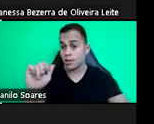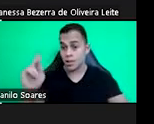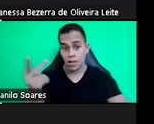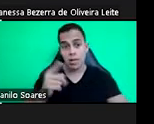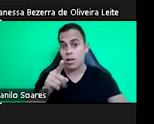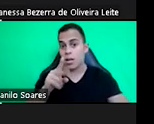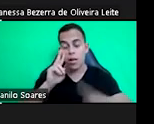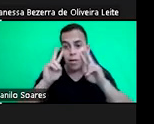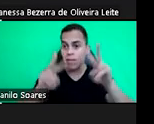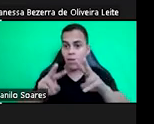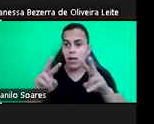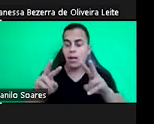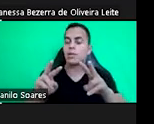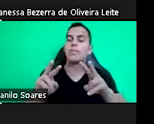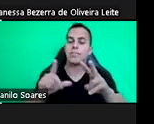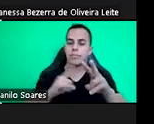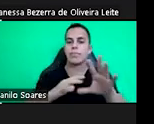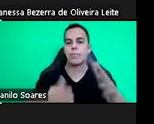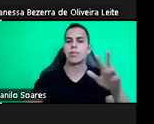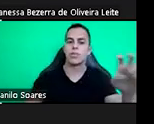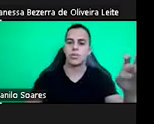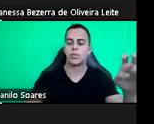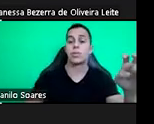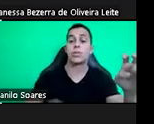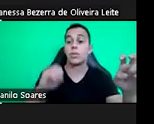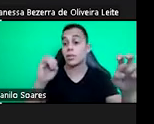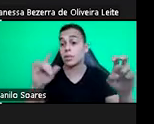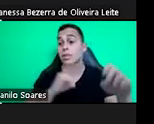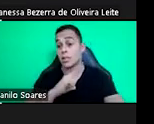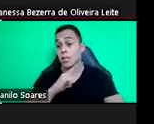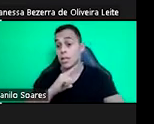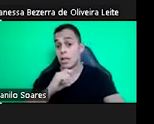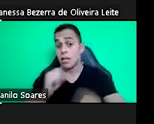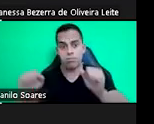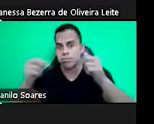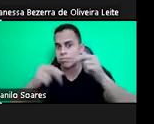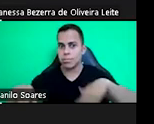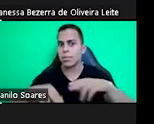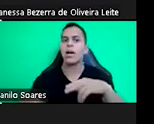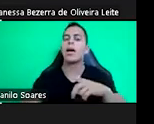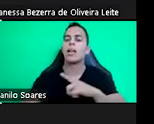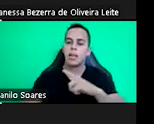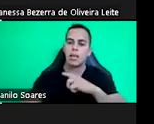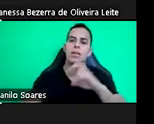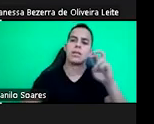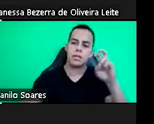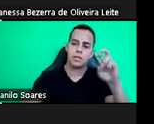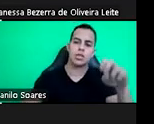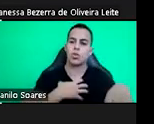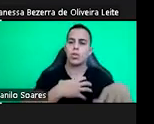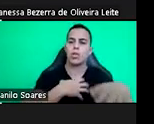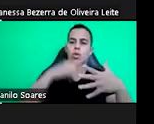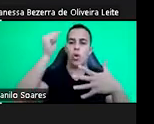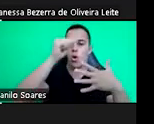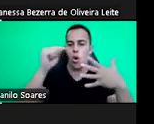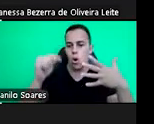ter no mínimo 5 sintomas de desatenção. Se ele tem predominantemente hiperativo e impulsivo, ele vai ter no mínimo 5 sintomas de hiperatividade